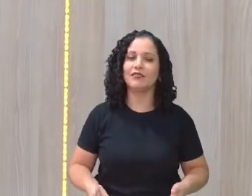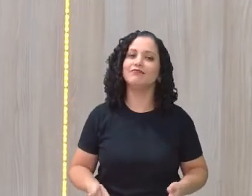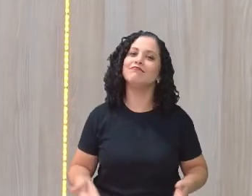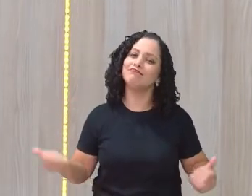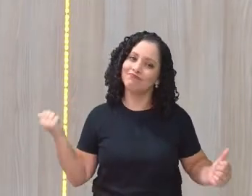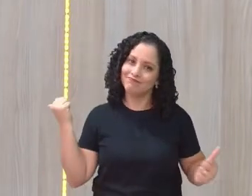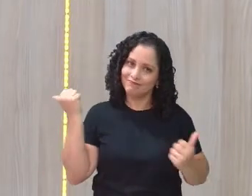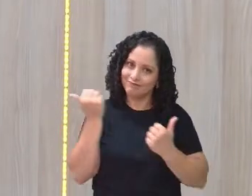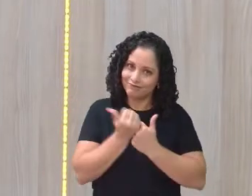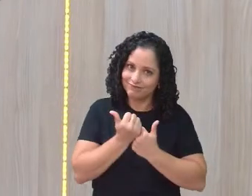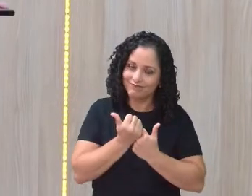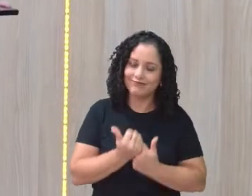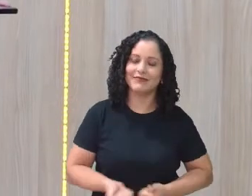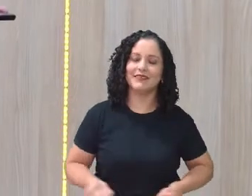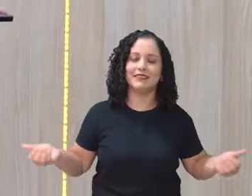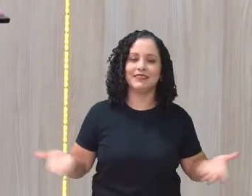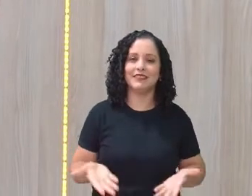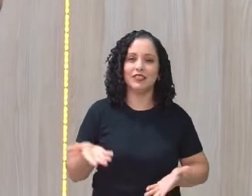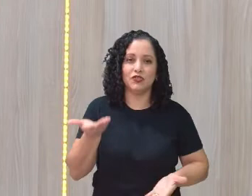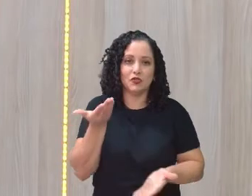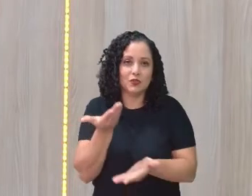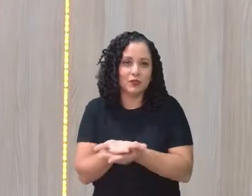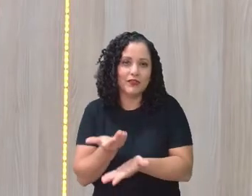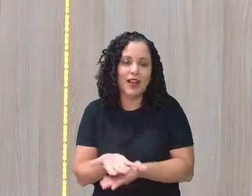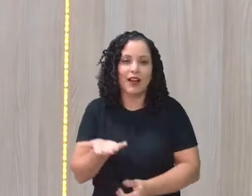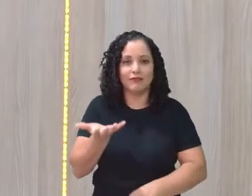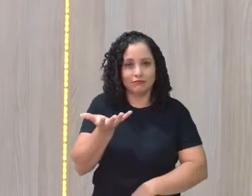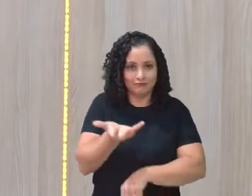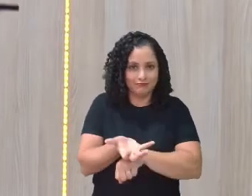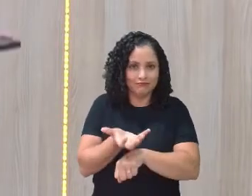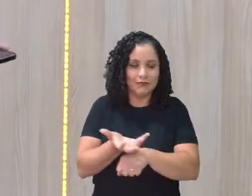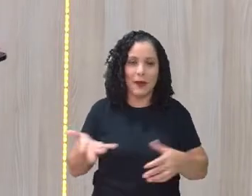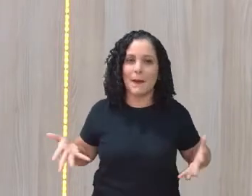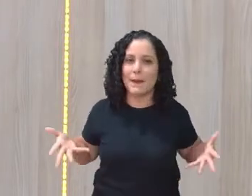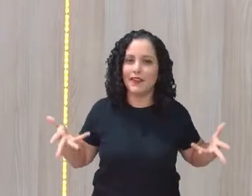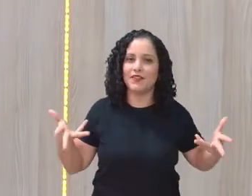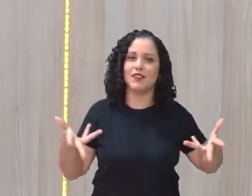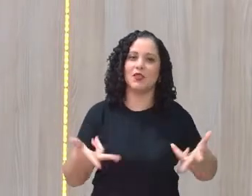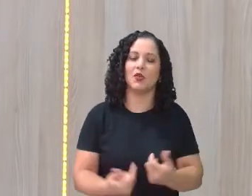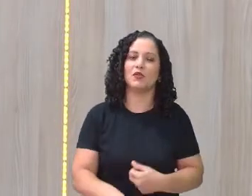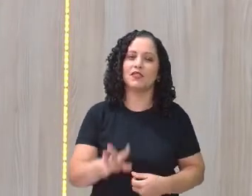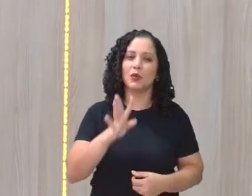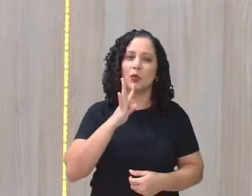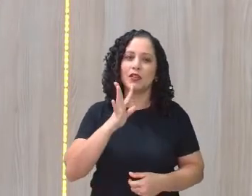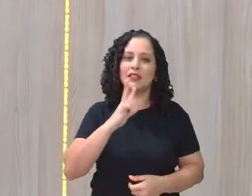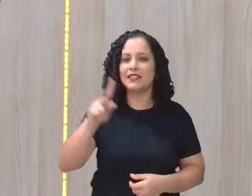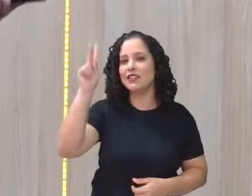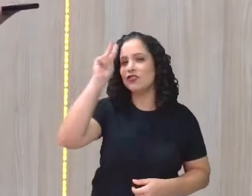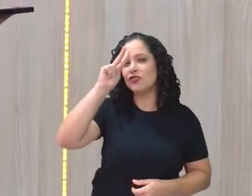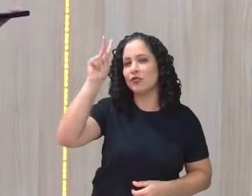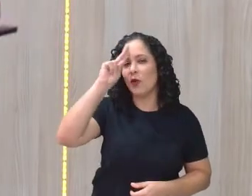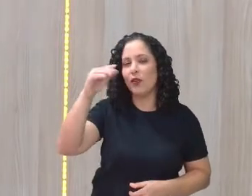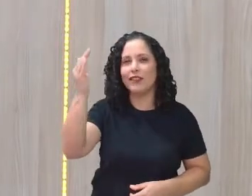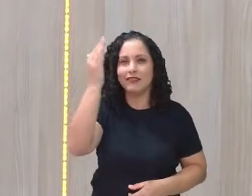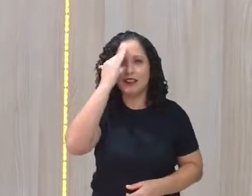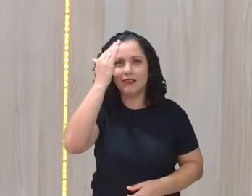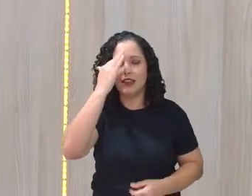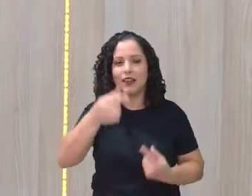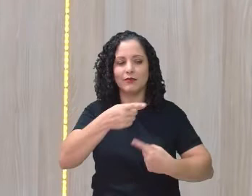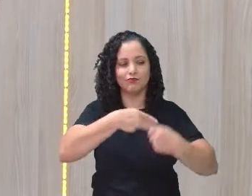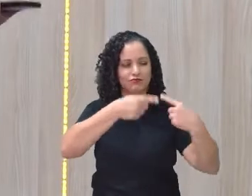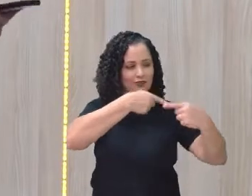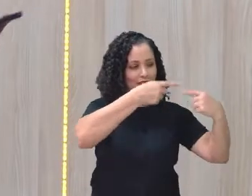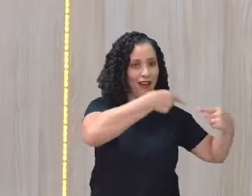dessa disciplina que é maravilhosa, né, gente? A gente conhecer a história, né? Entender o passado, assim, e ver